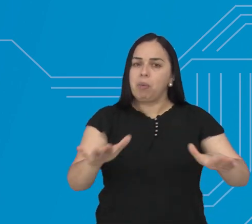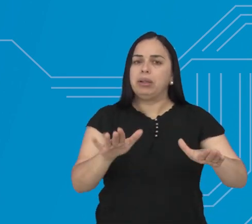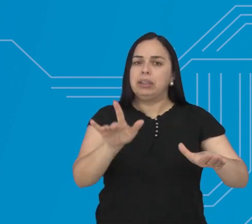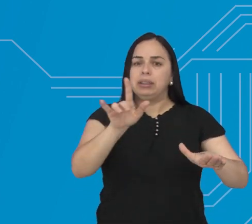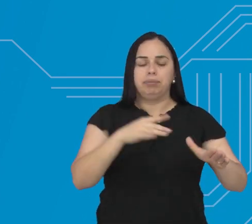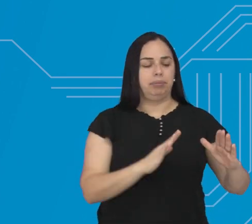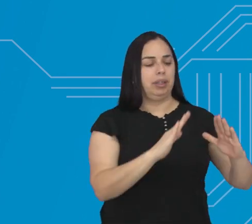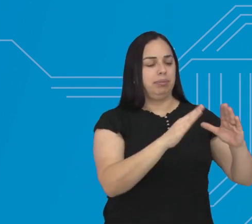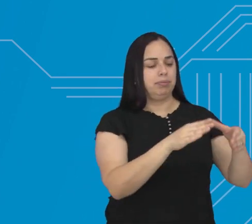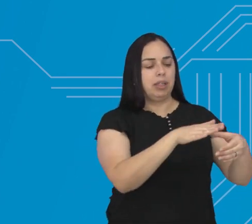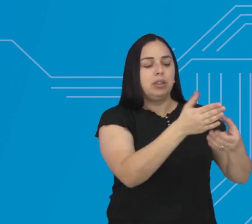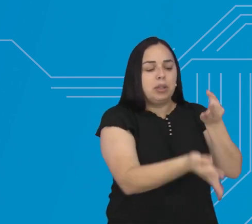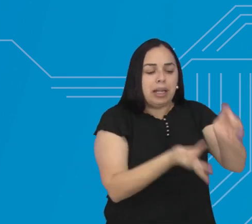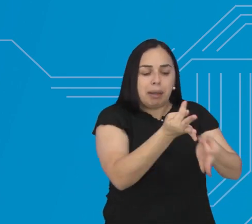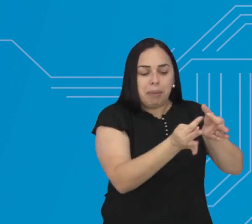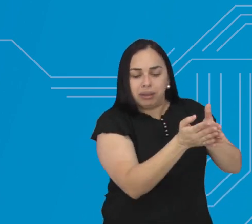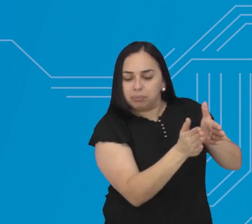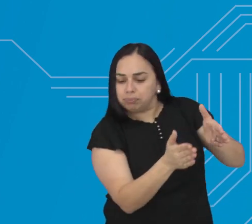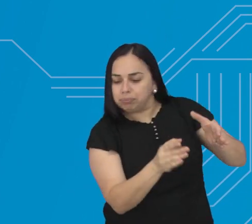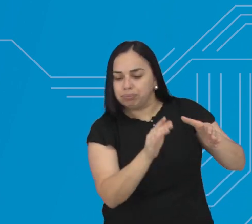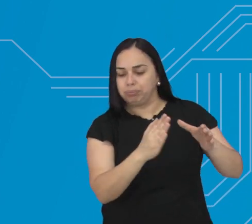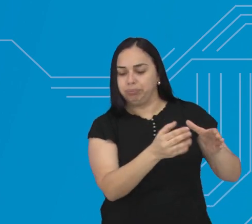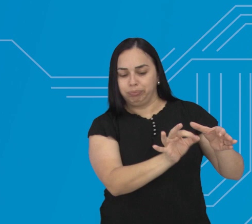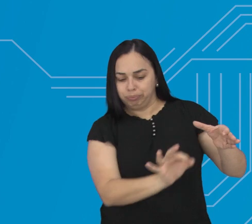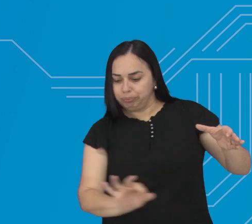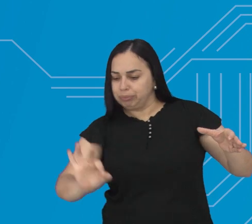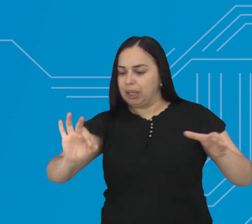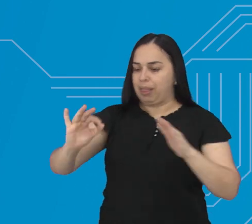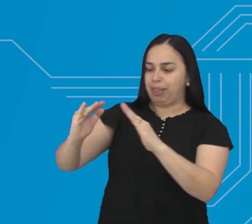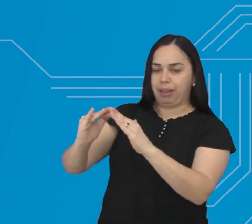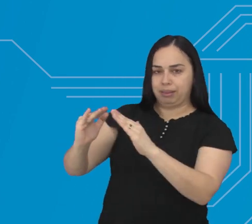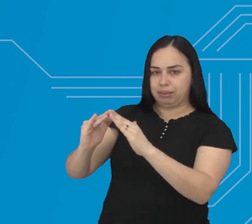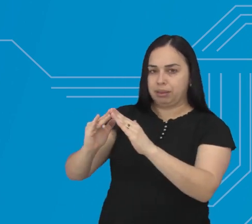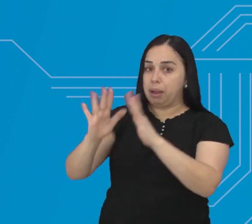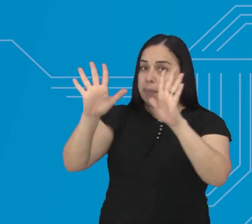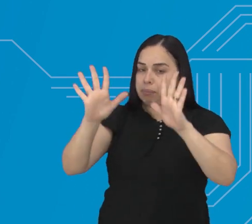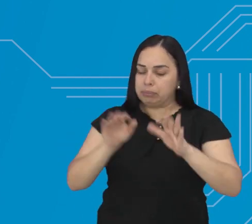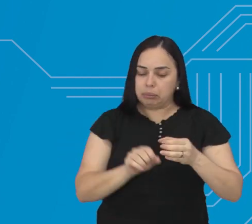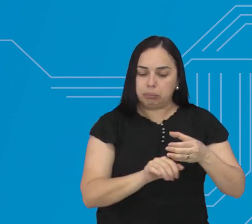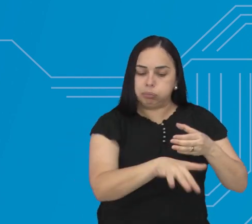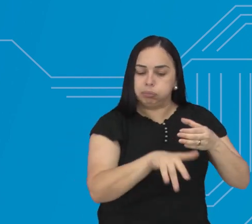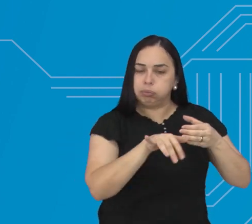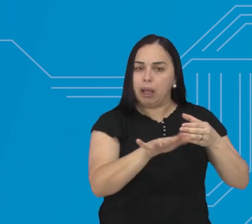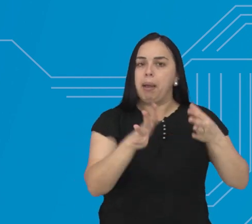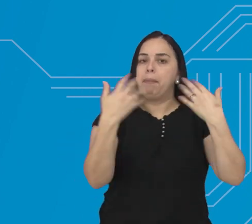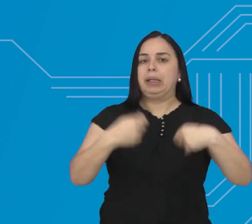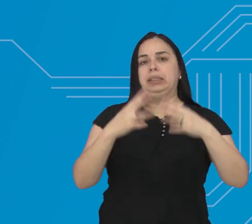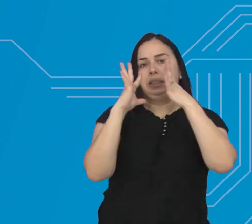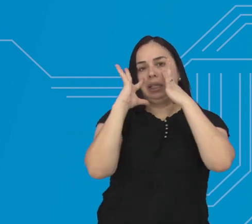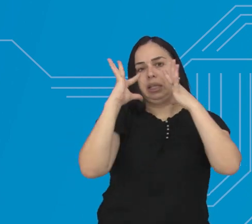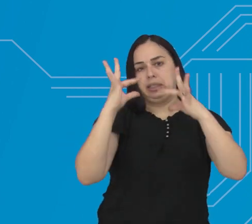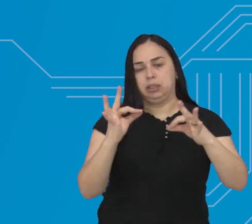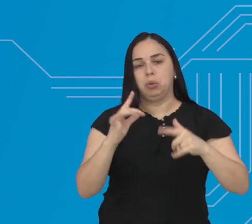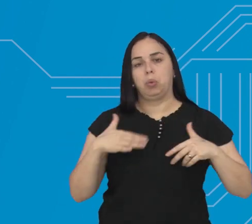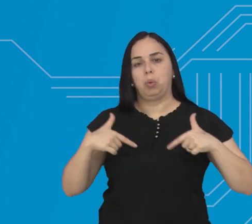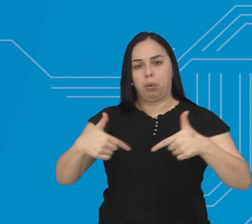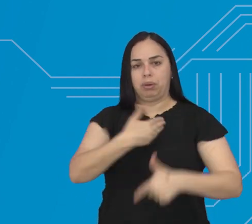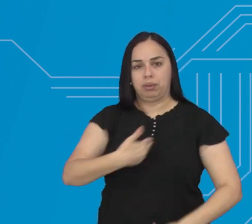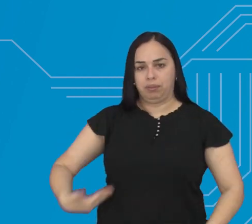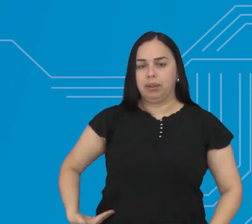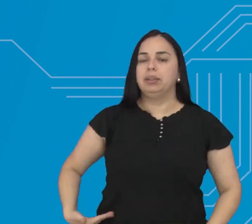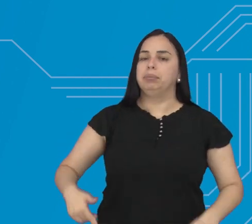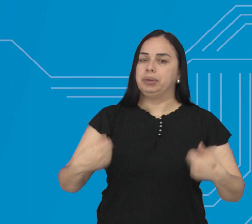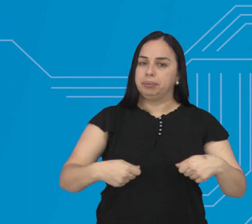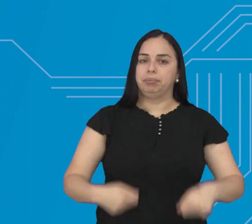no caminho até a nossa casa. Um número que acende um alerta e pede medidas efetivas por parte do poder público e